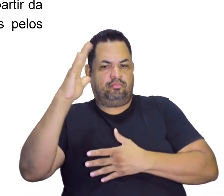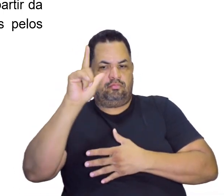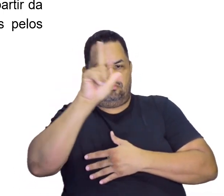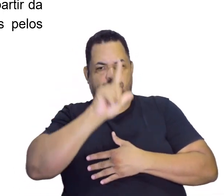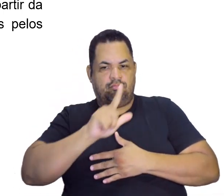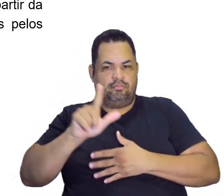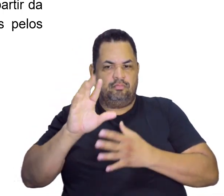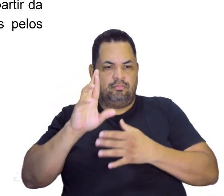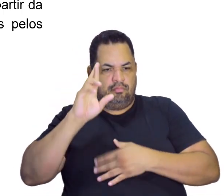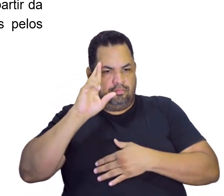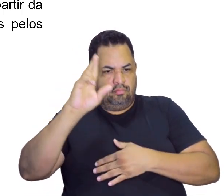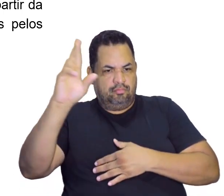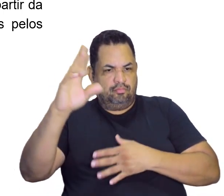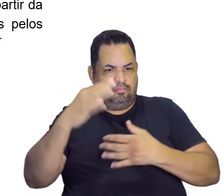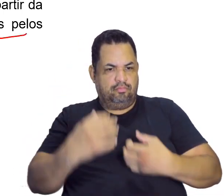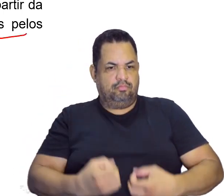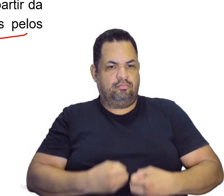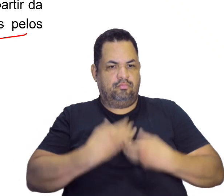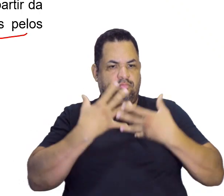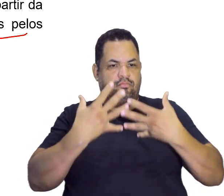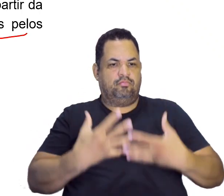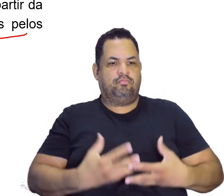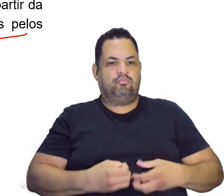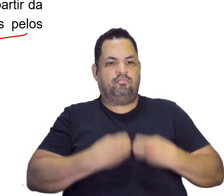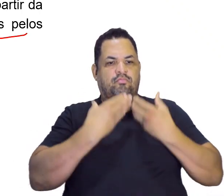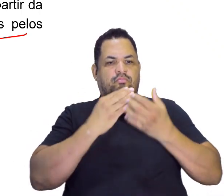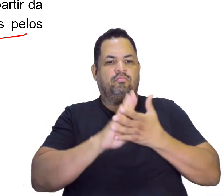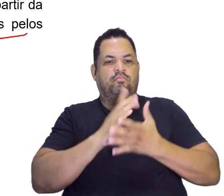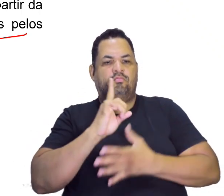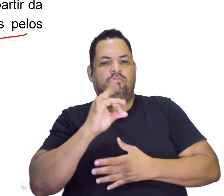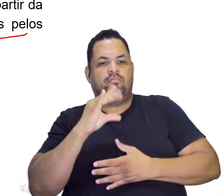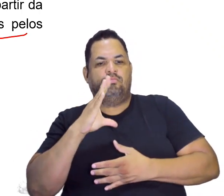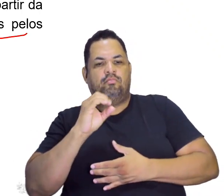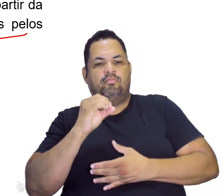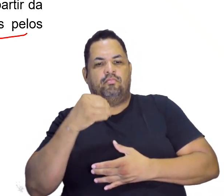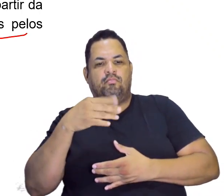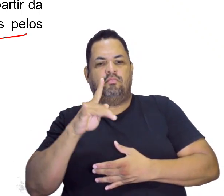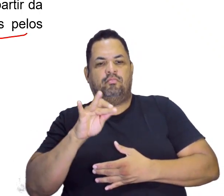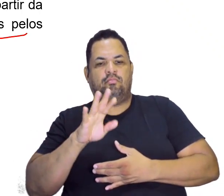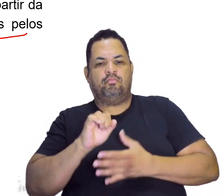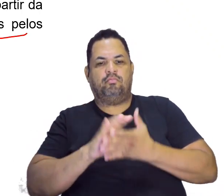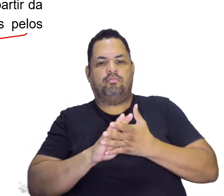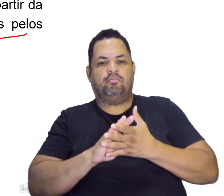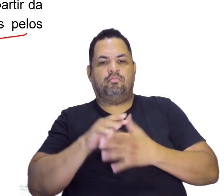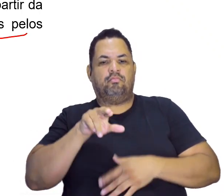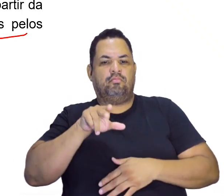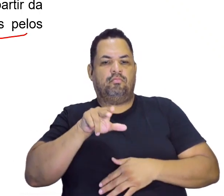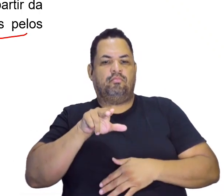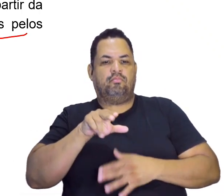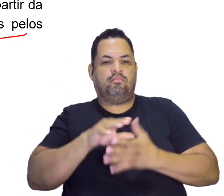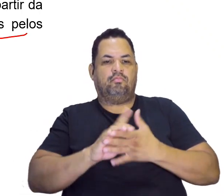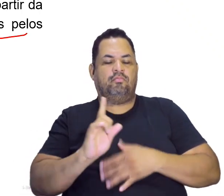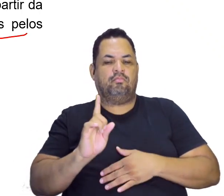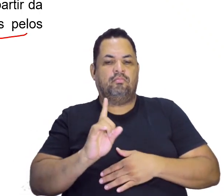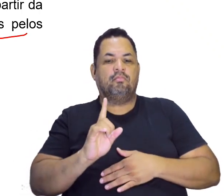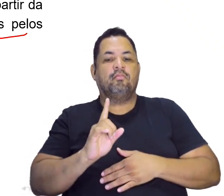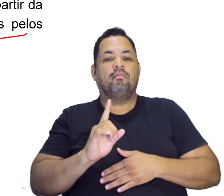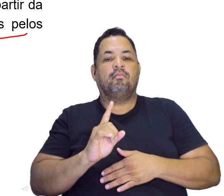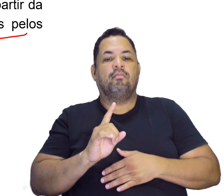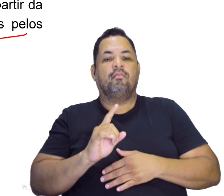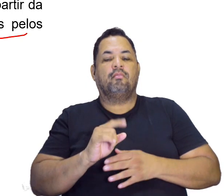corrente literária liderada pelos poetas Décio Pignatari, não é o nosso professor